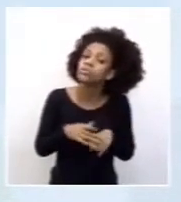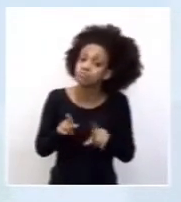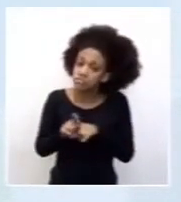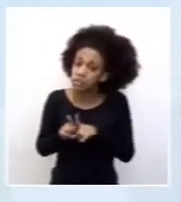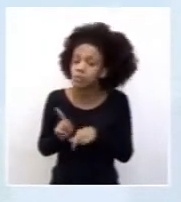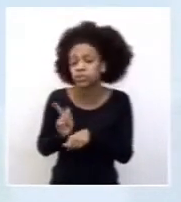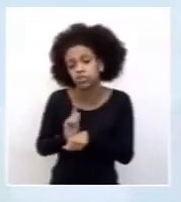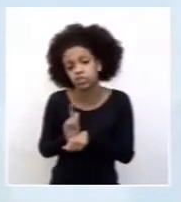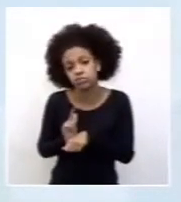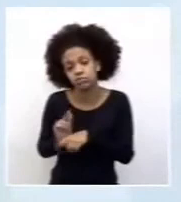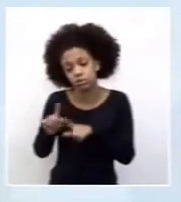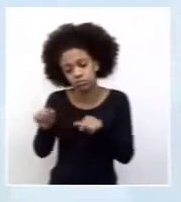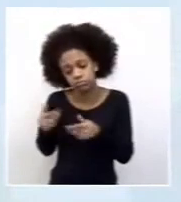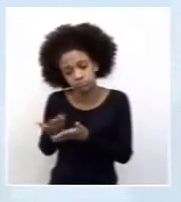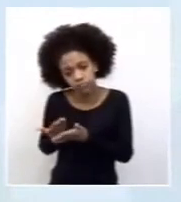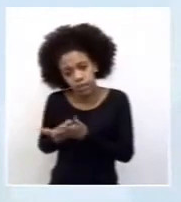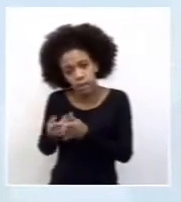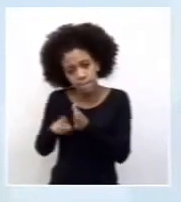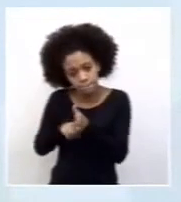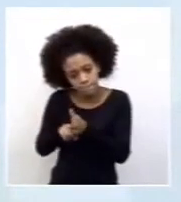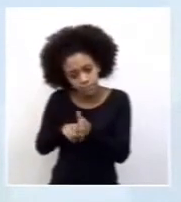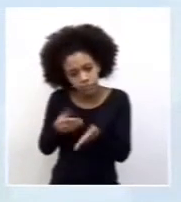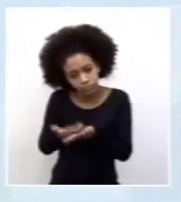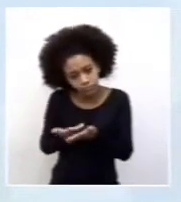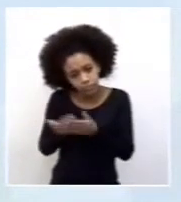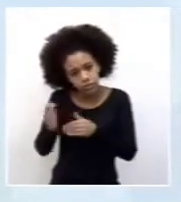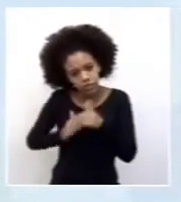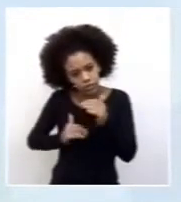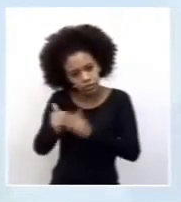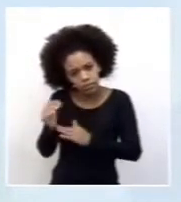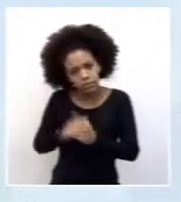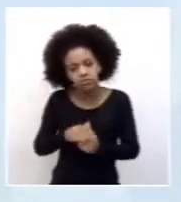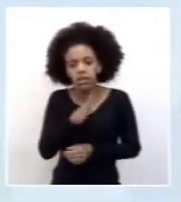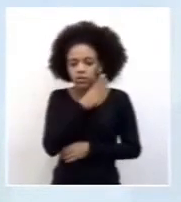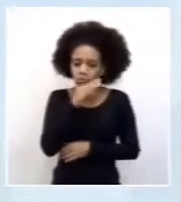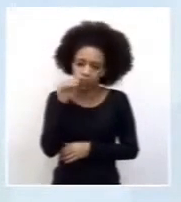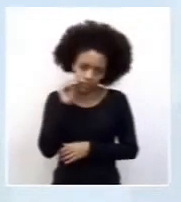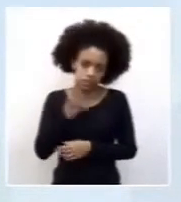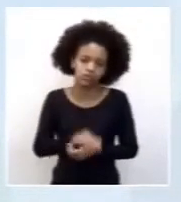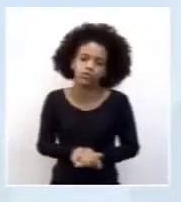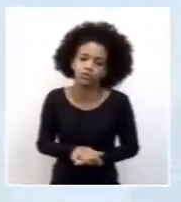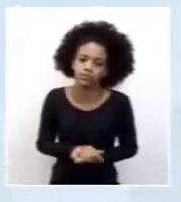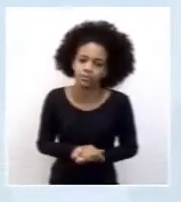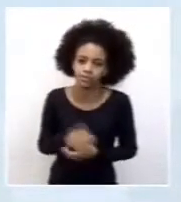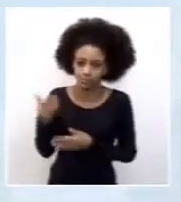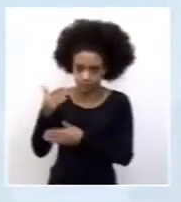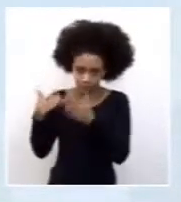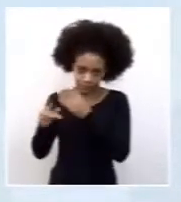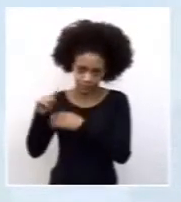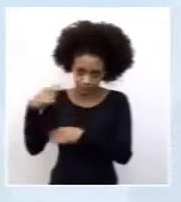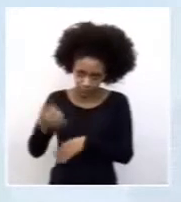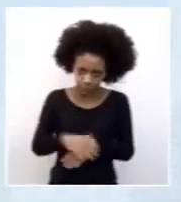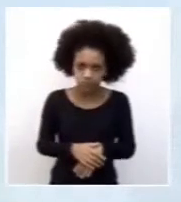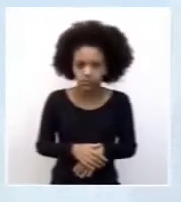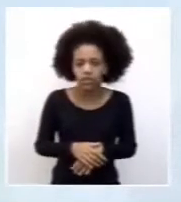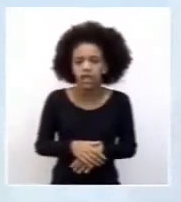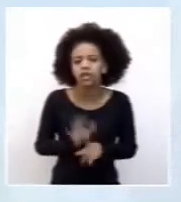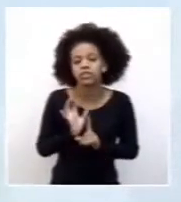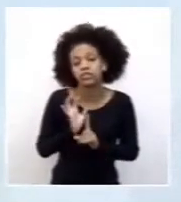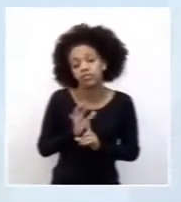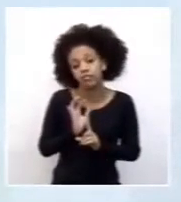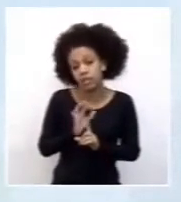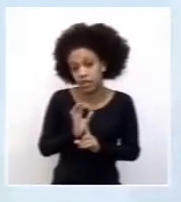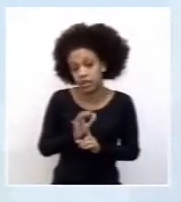sala de aula, lições de pesquisa e de prática para trabalhar com adolescentes, né? próxima tela são as nossas referências, né, que